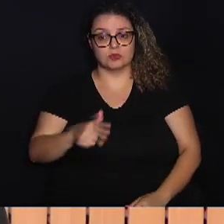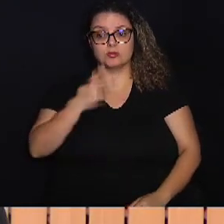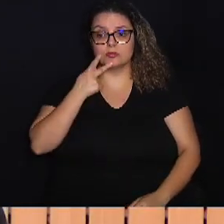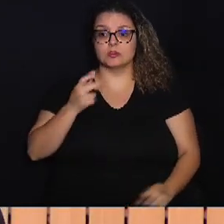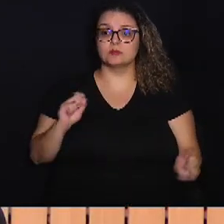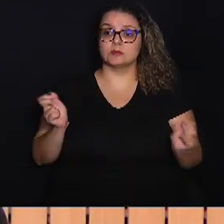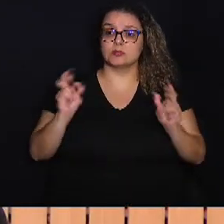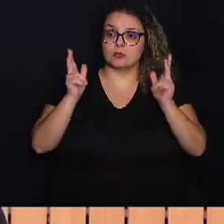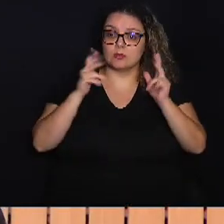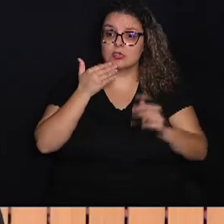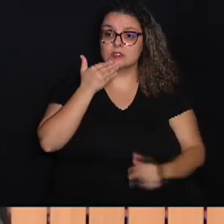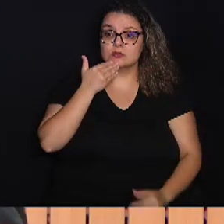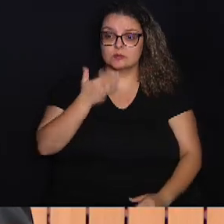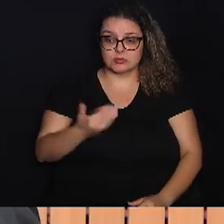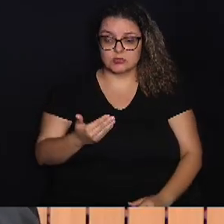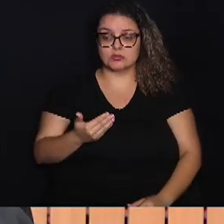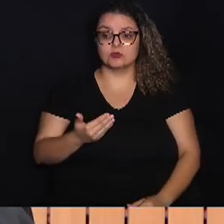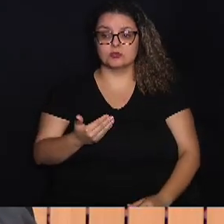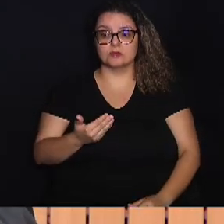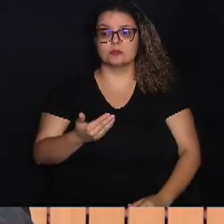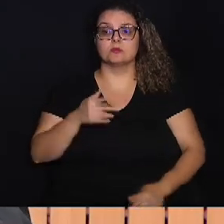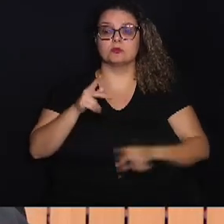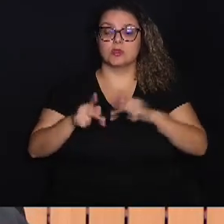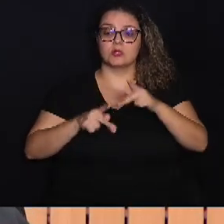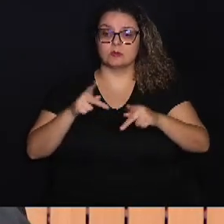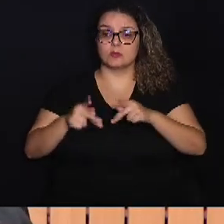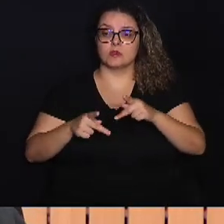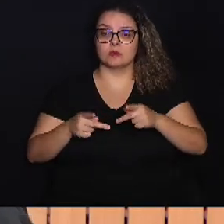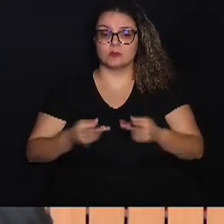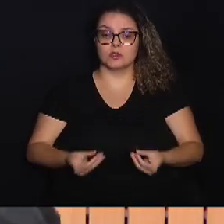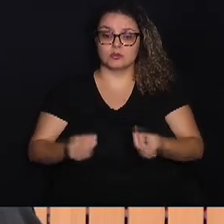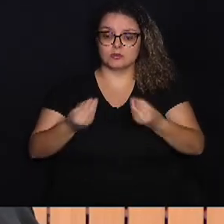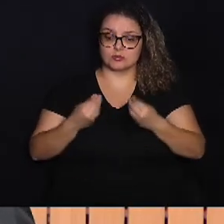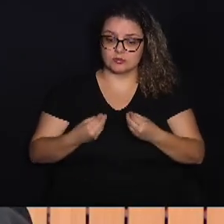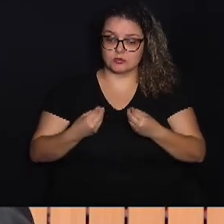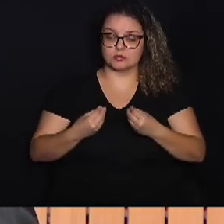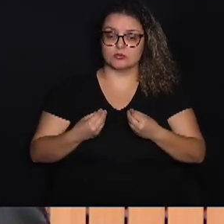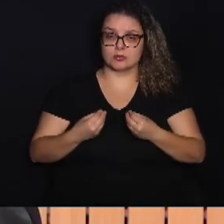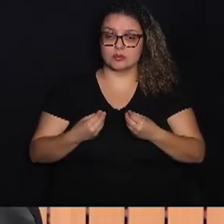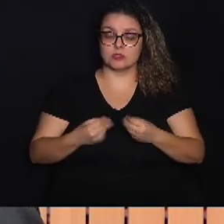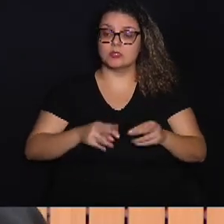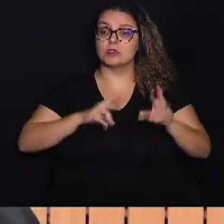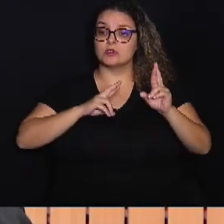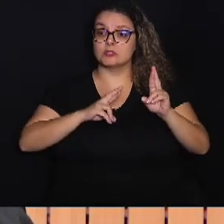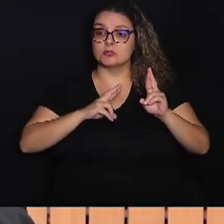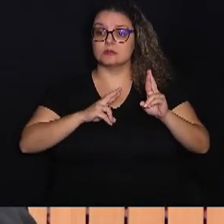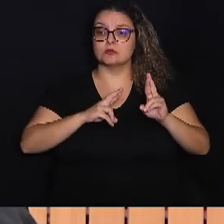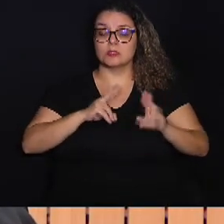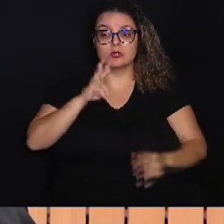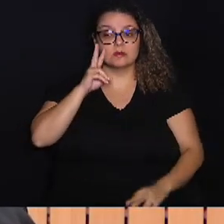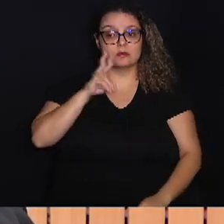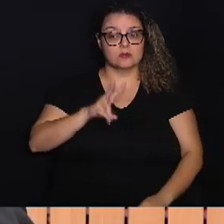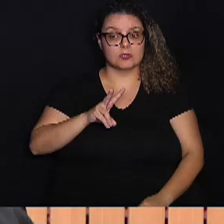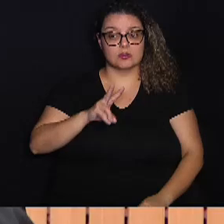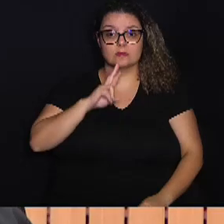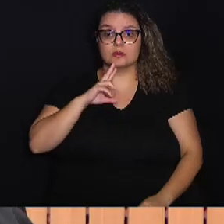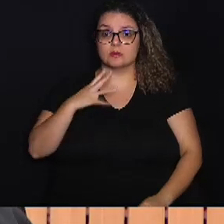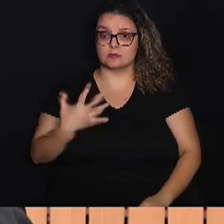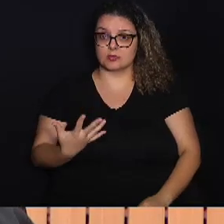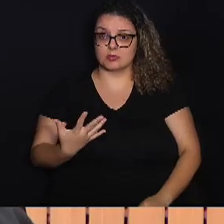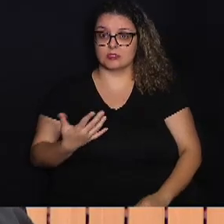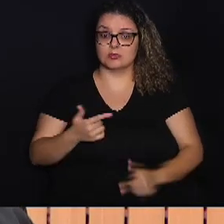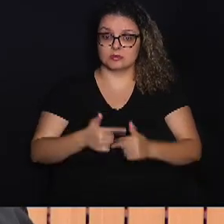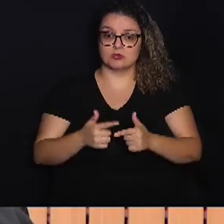Alerta esse apelo que a população nos traz e que espera ver solucionado esse